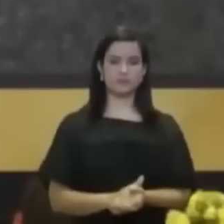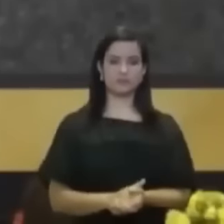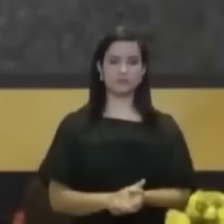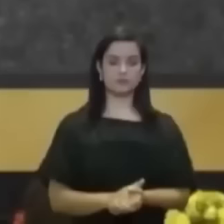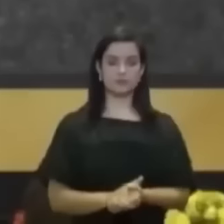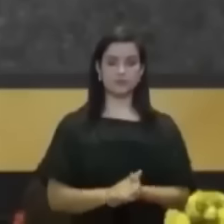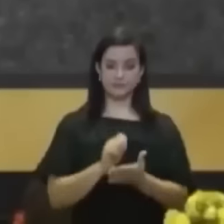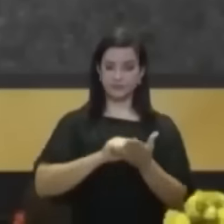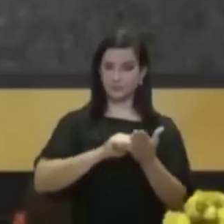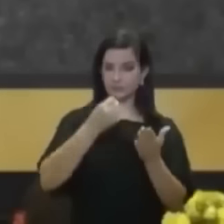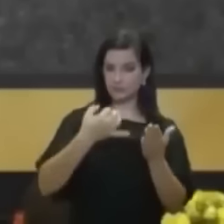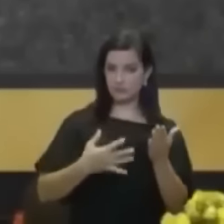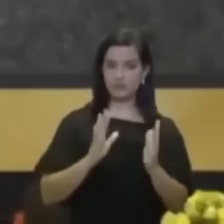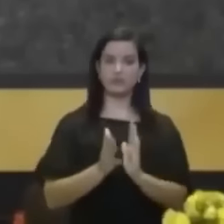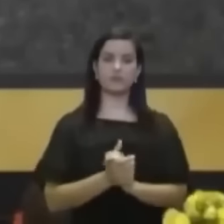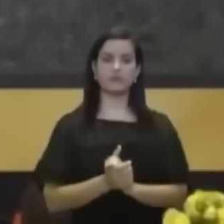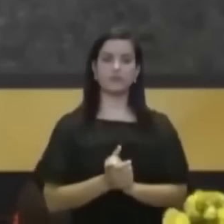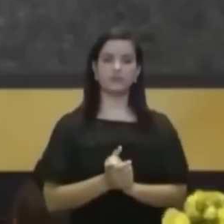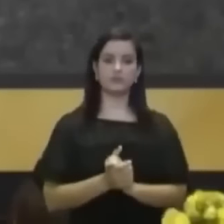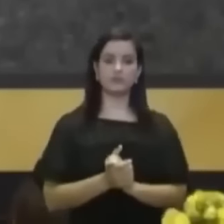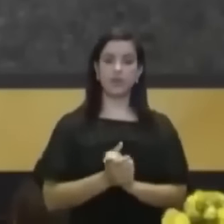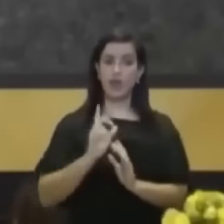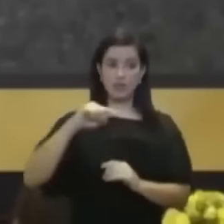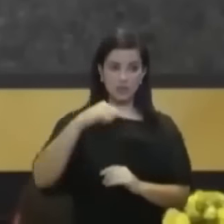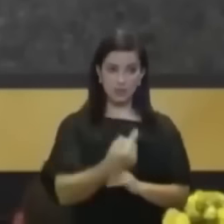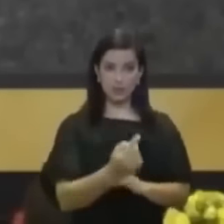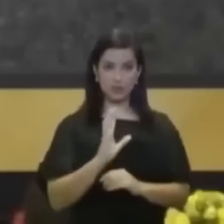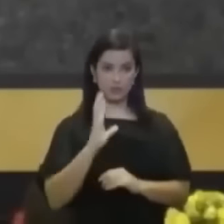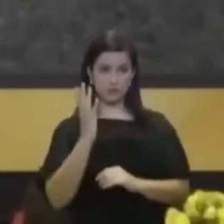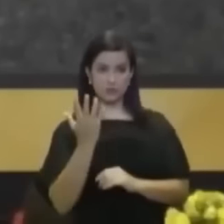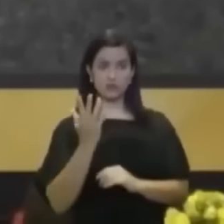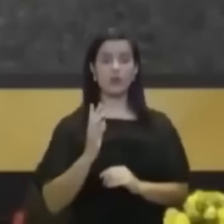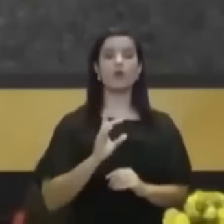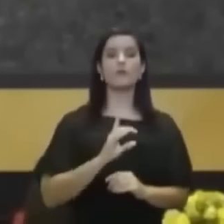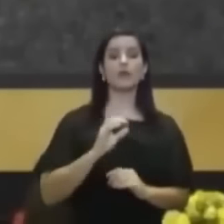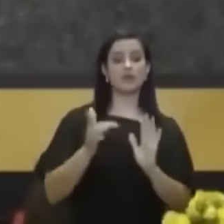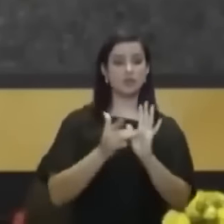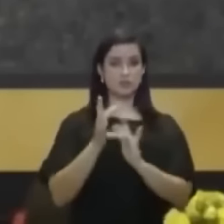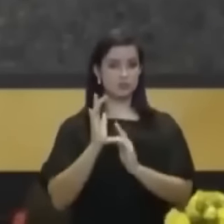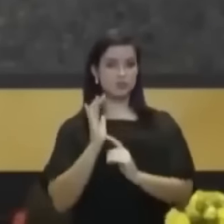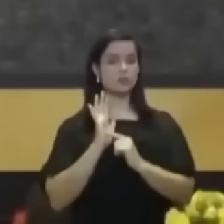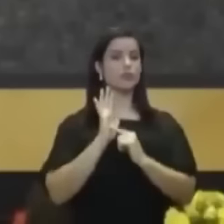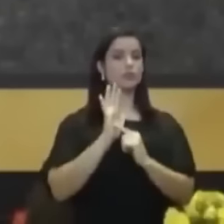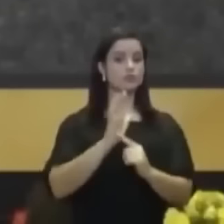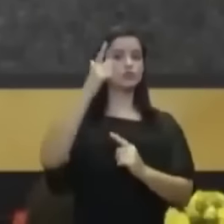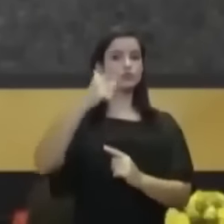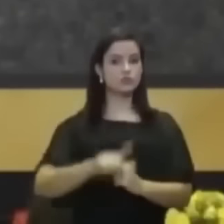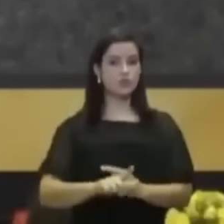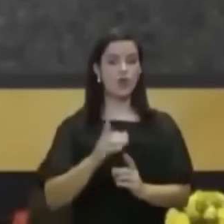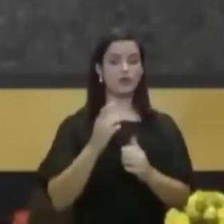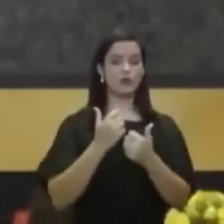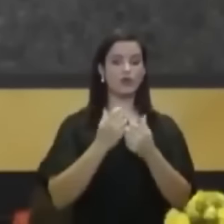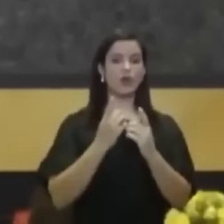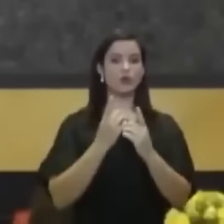Está escrito o seguinte: depois disto, tornou Jesus a manifestar-se aos discípulos junto do